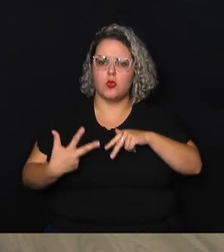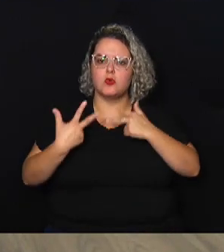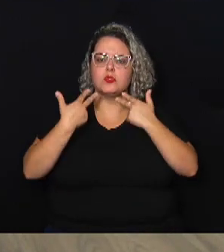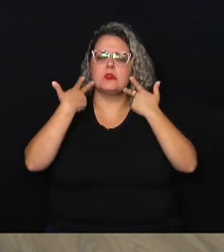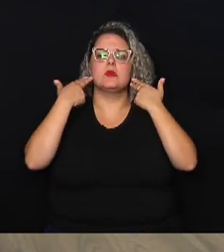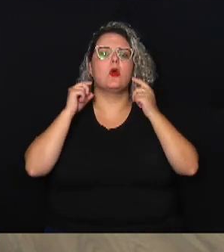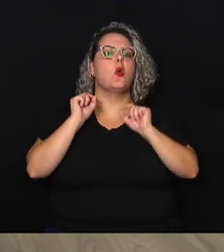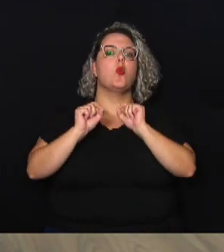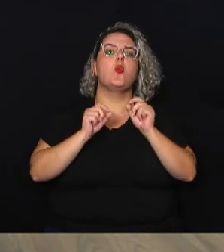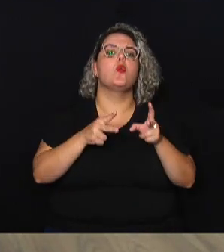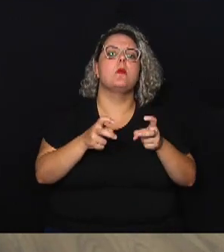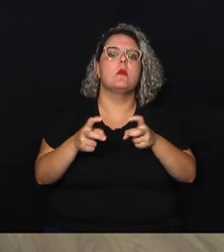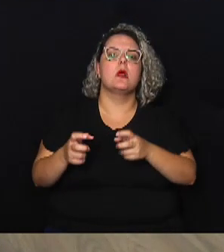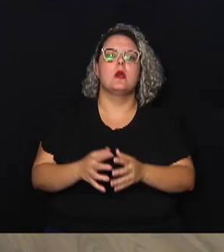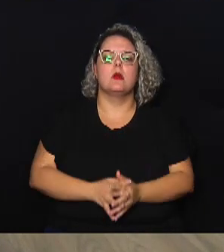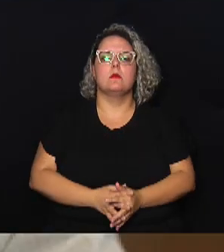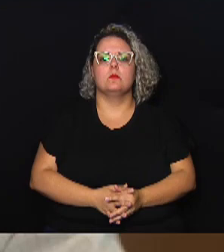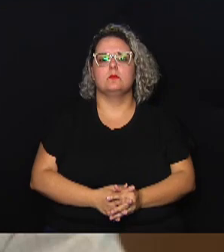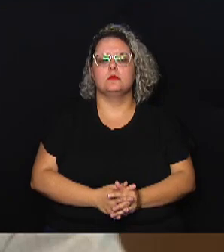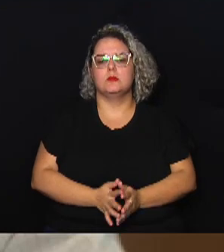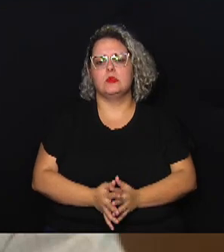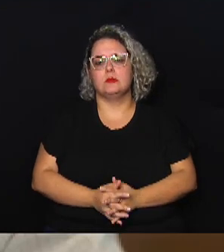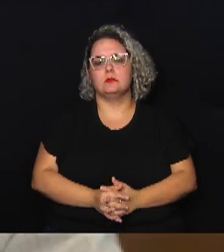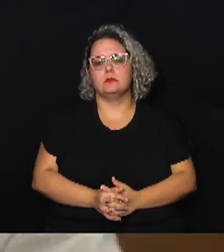o senhor percebe?